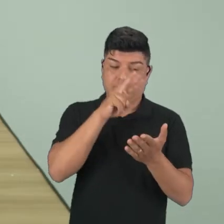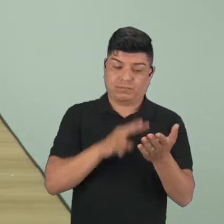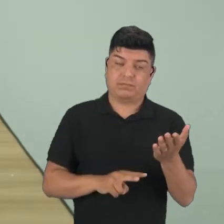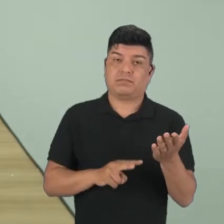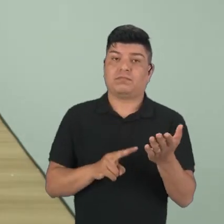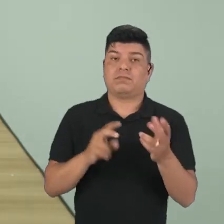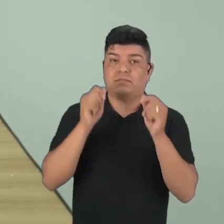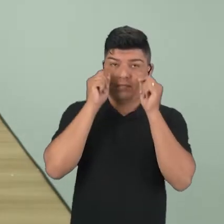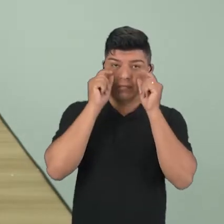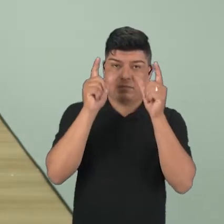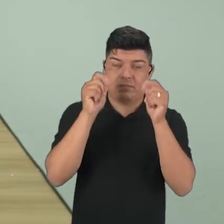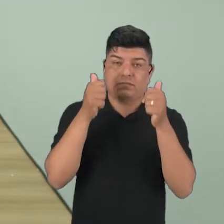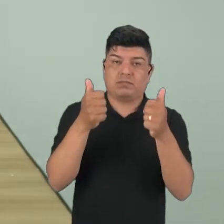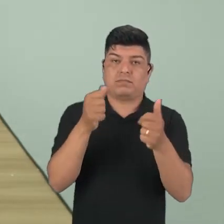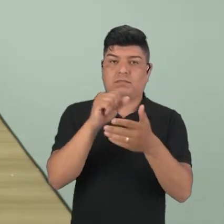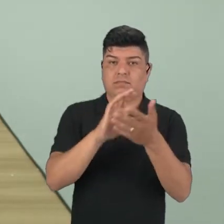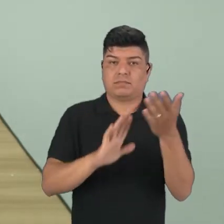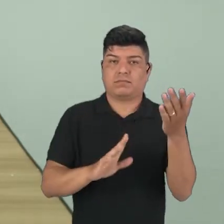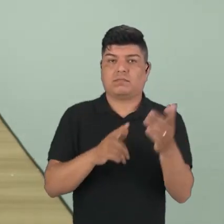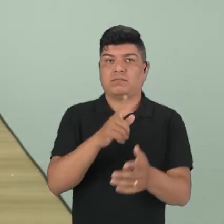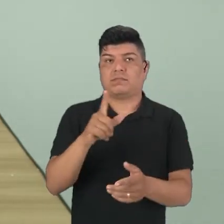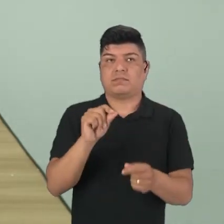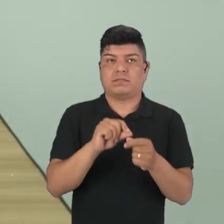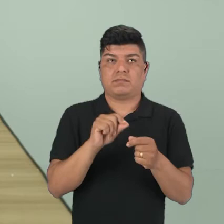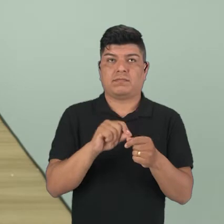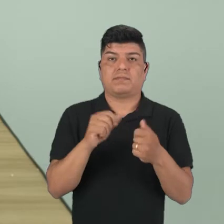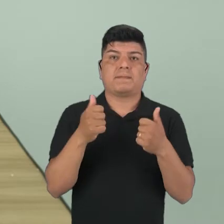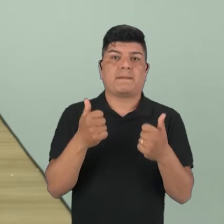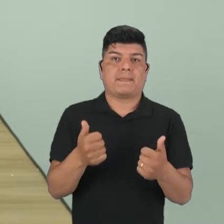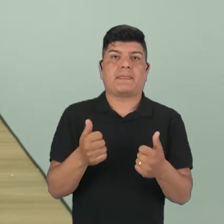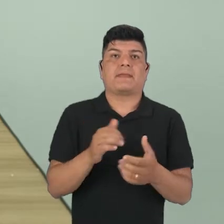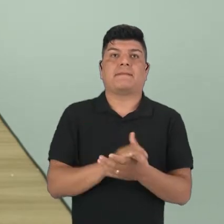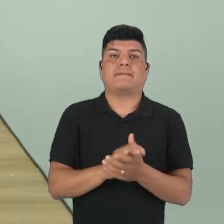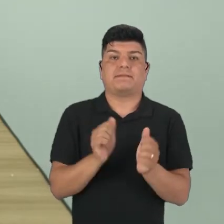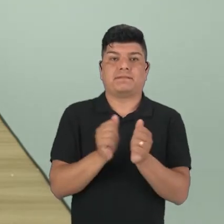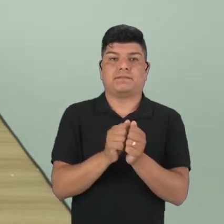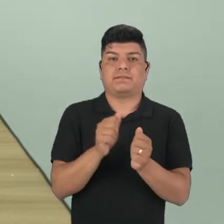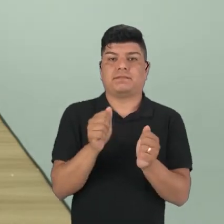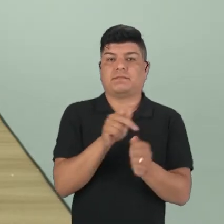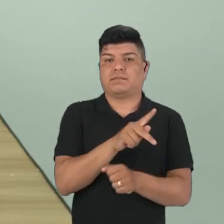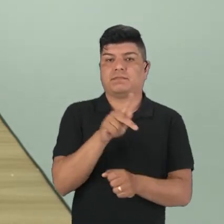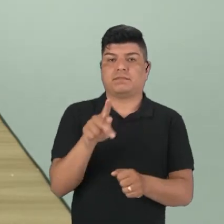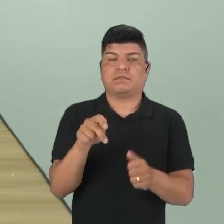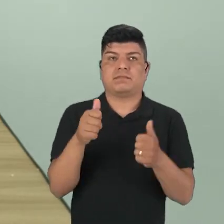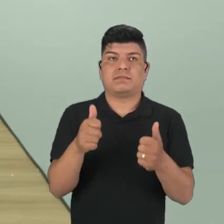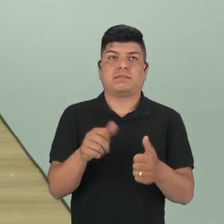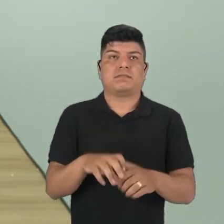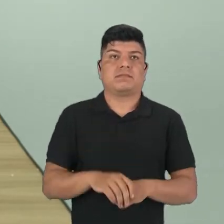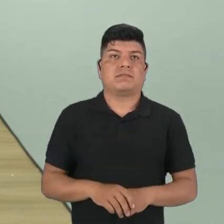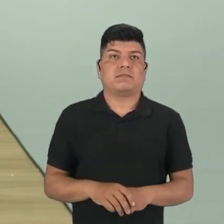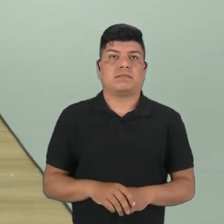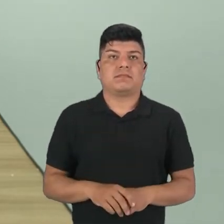com bastante atenção as atividades que vocês estão fazendo aí junto com as suas professoras.